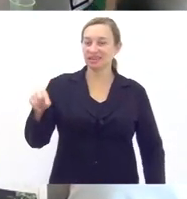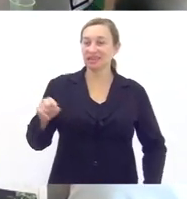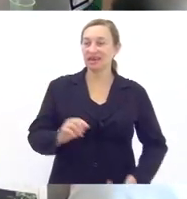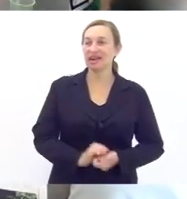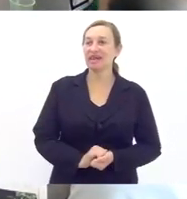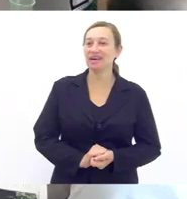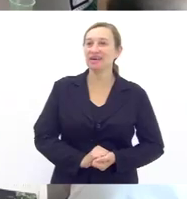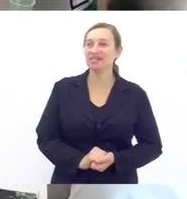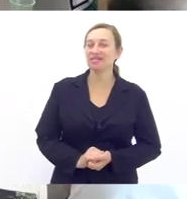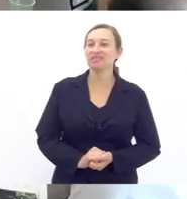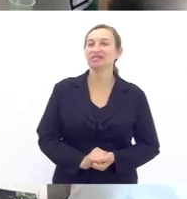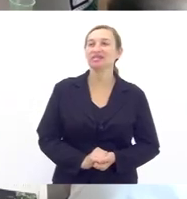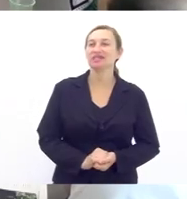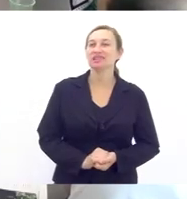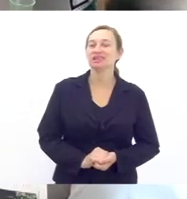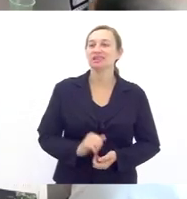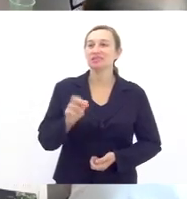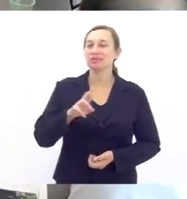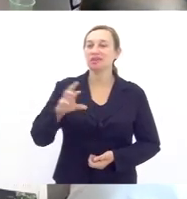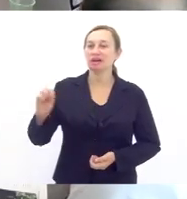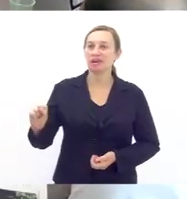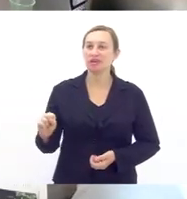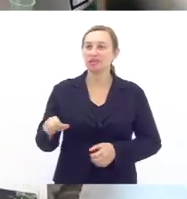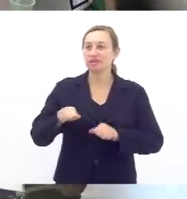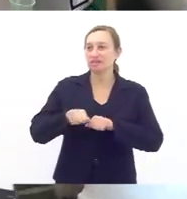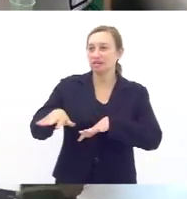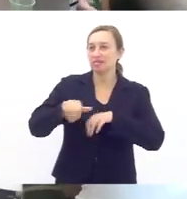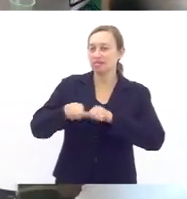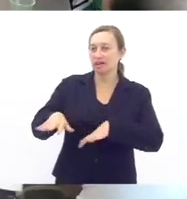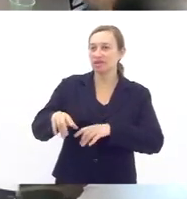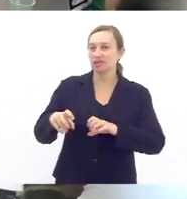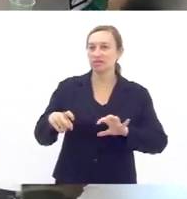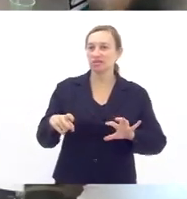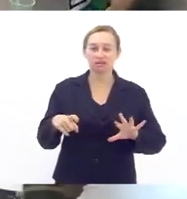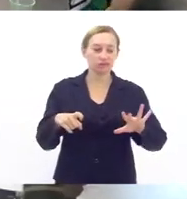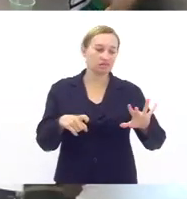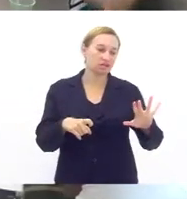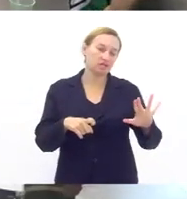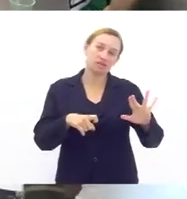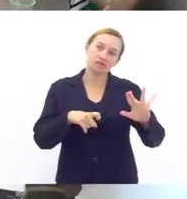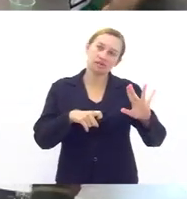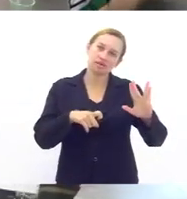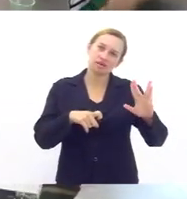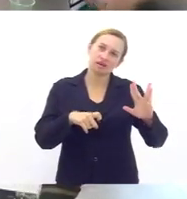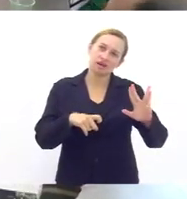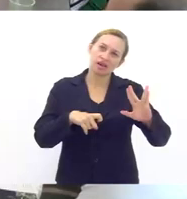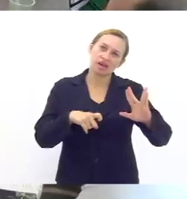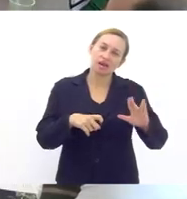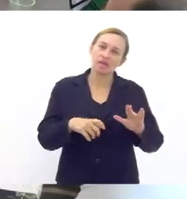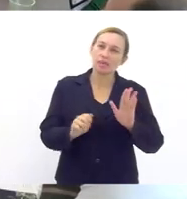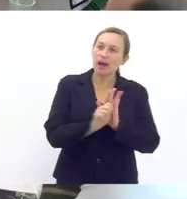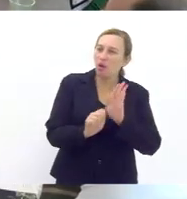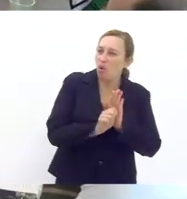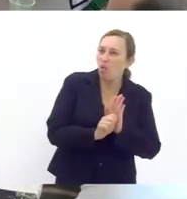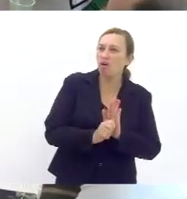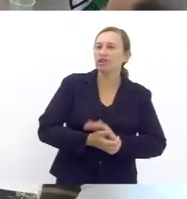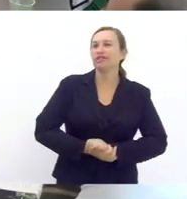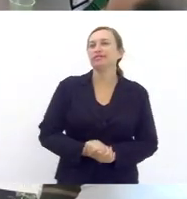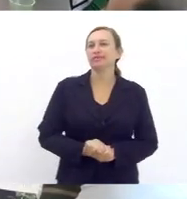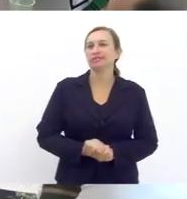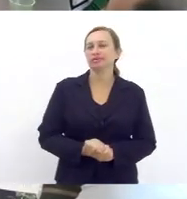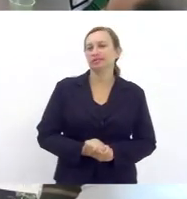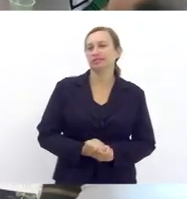chama a Tainá Barros da marcha da maconha em seguida vou chamar a